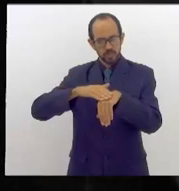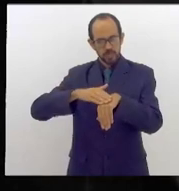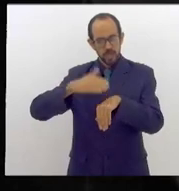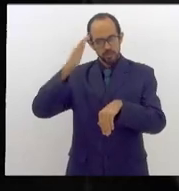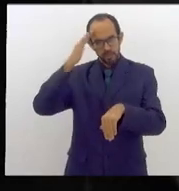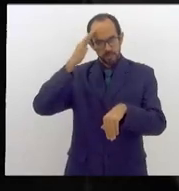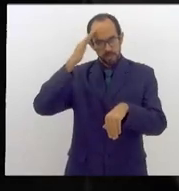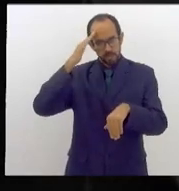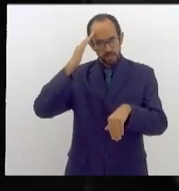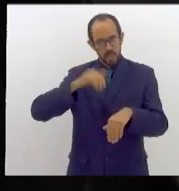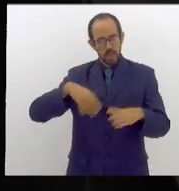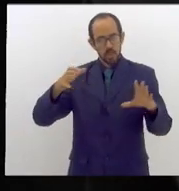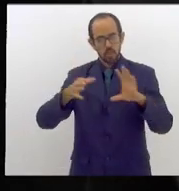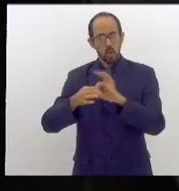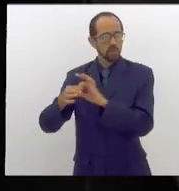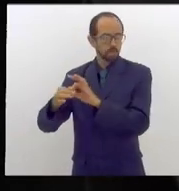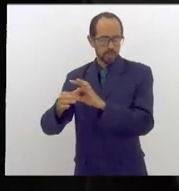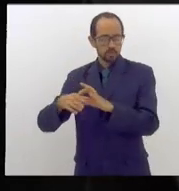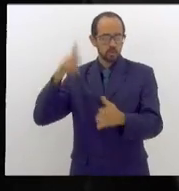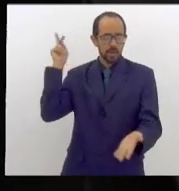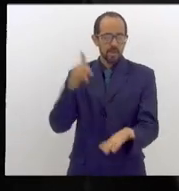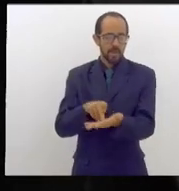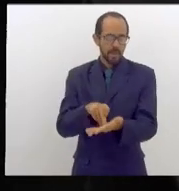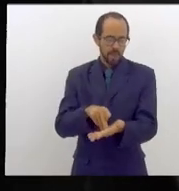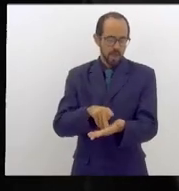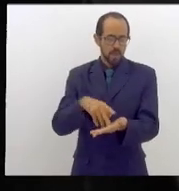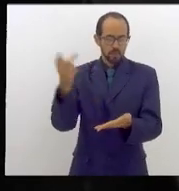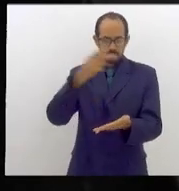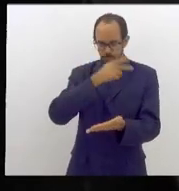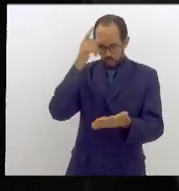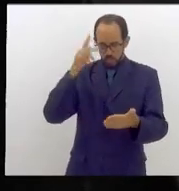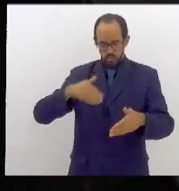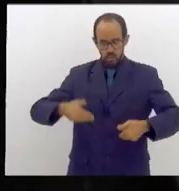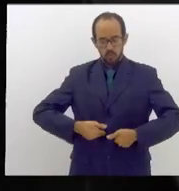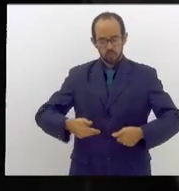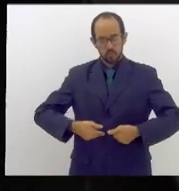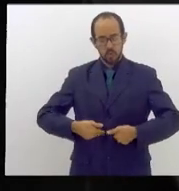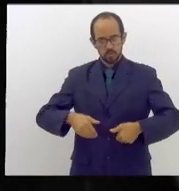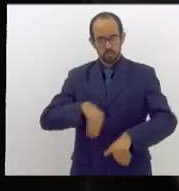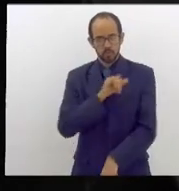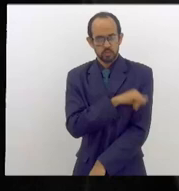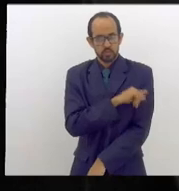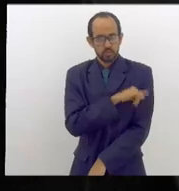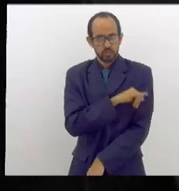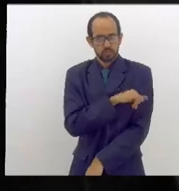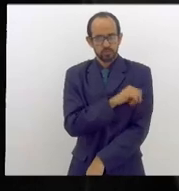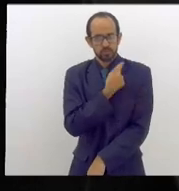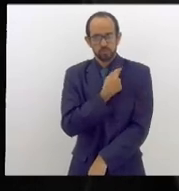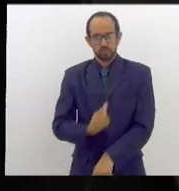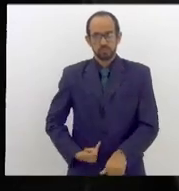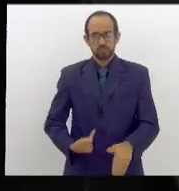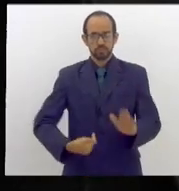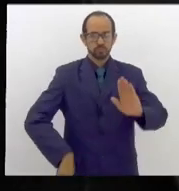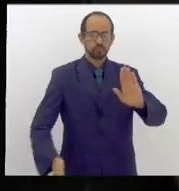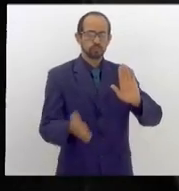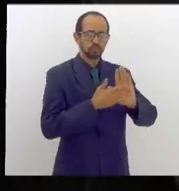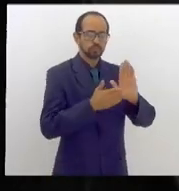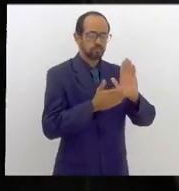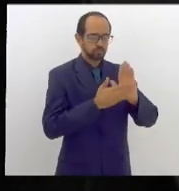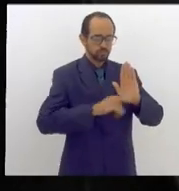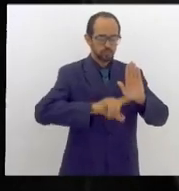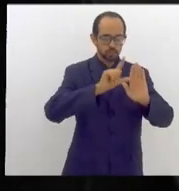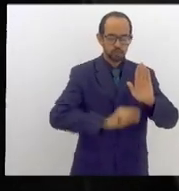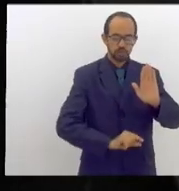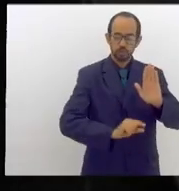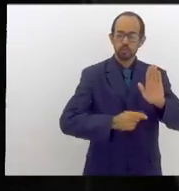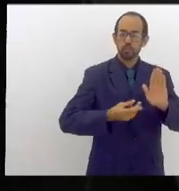a situação concreta dessas pessoas em situação de fome no Rio de Janeiro e o governador apresenta uma proposta que reduz a